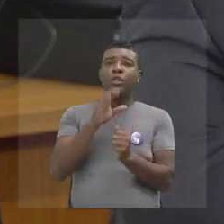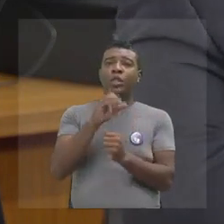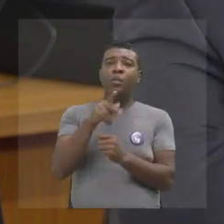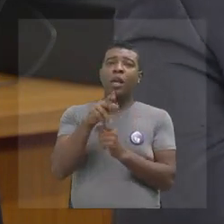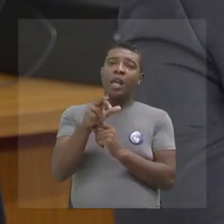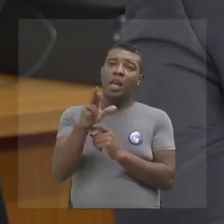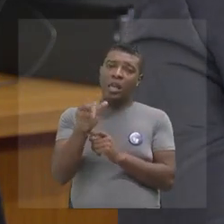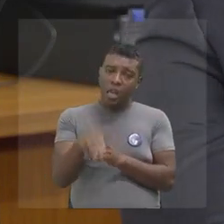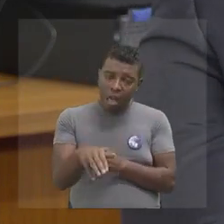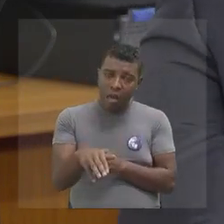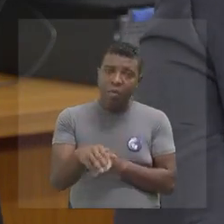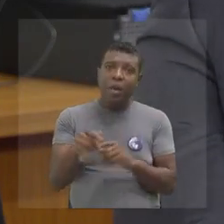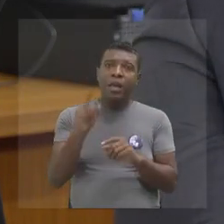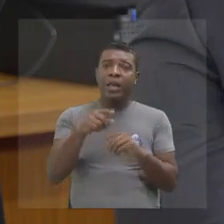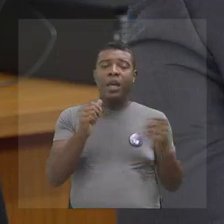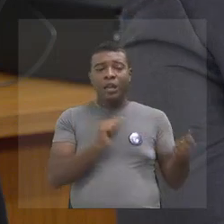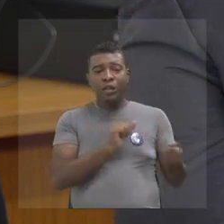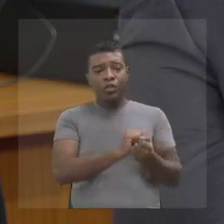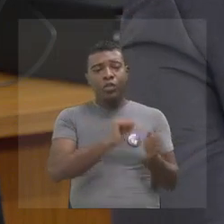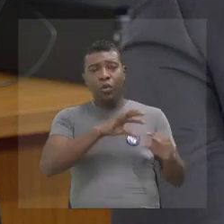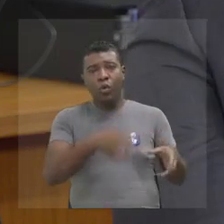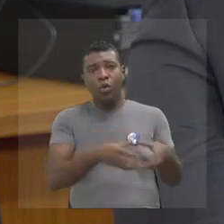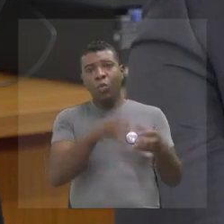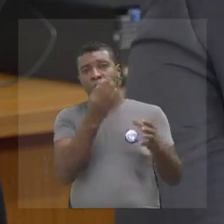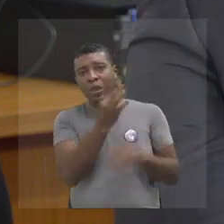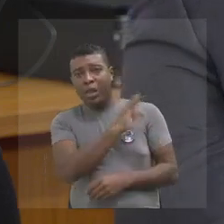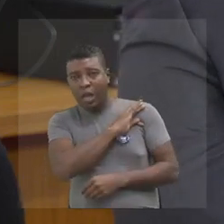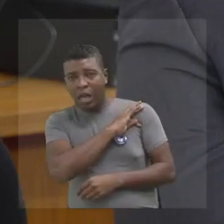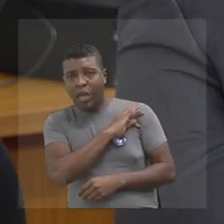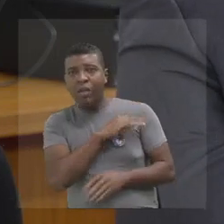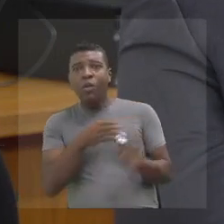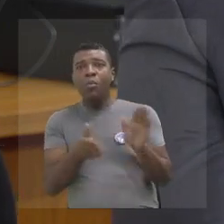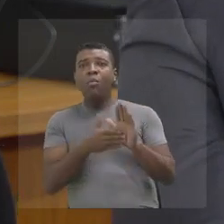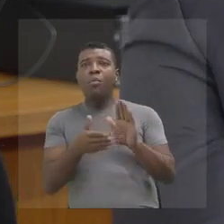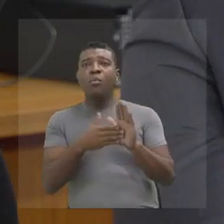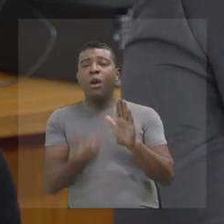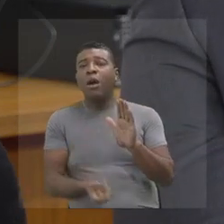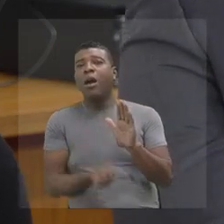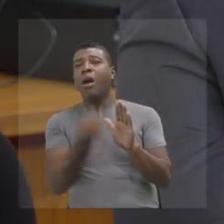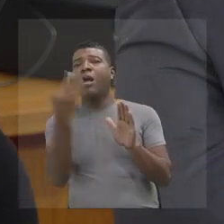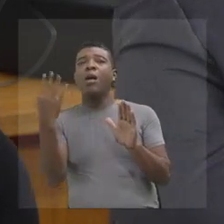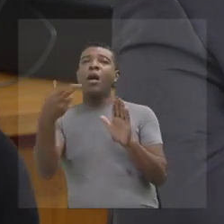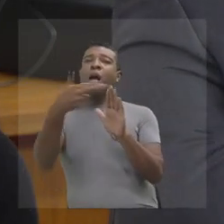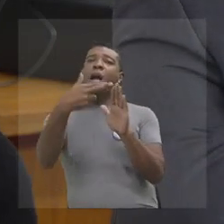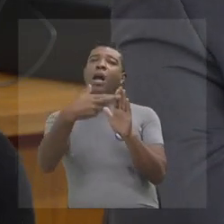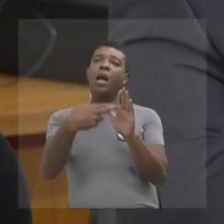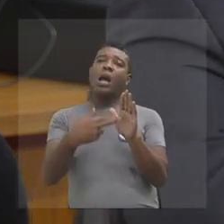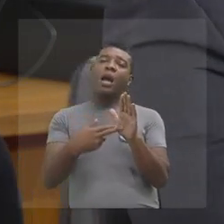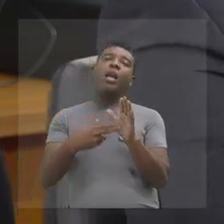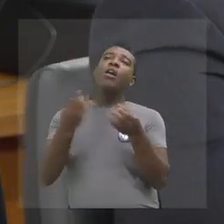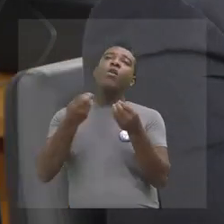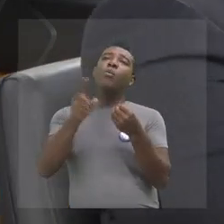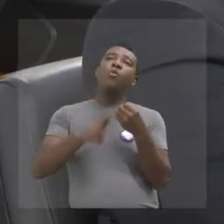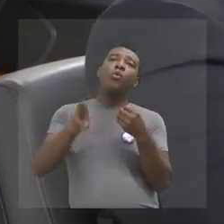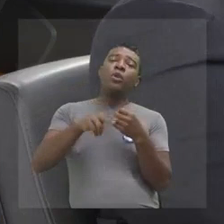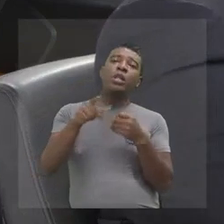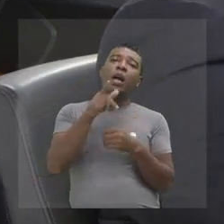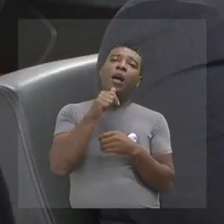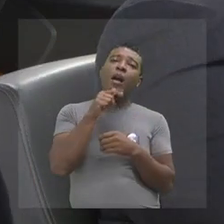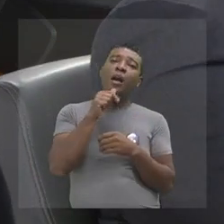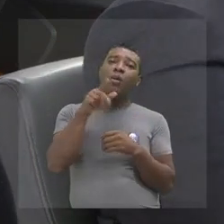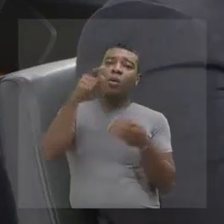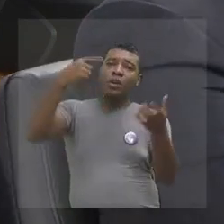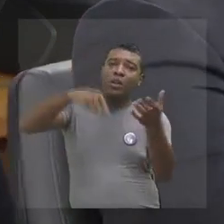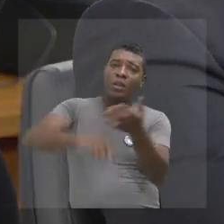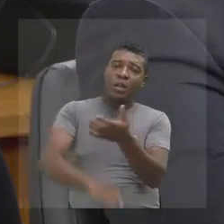de a partir de um grupo técnico propor né algumas regras de utilização de água subterrânea no norte do estado